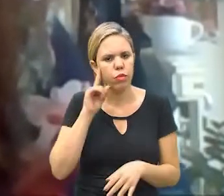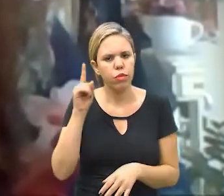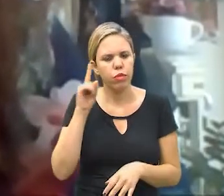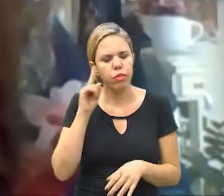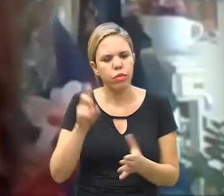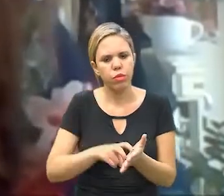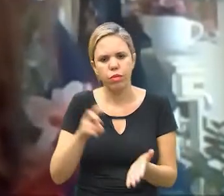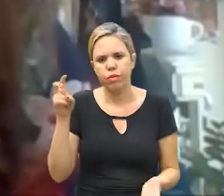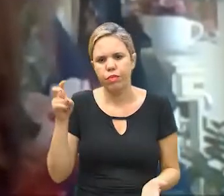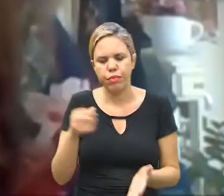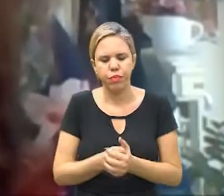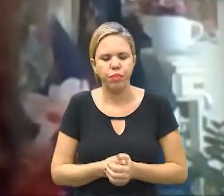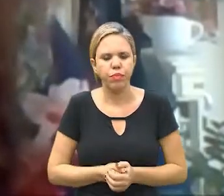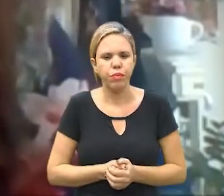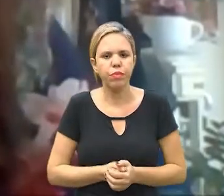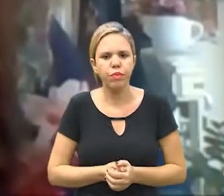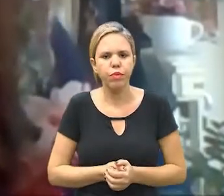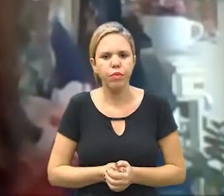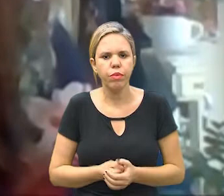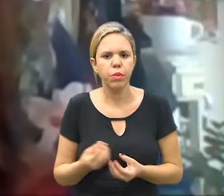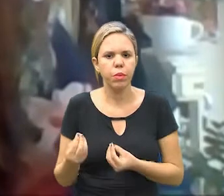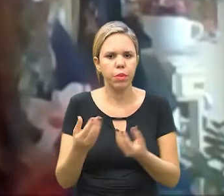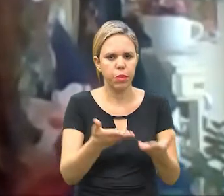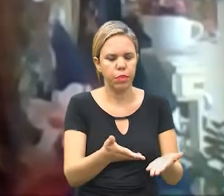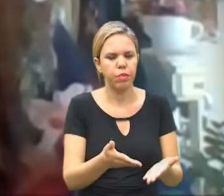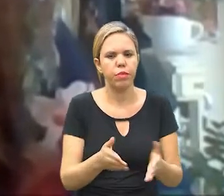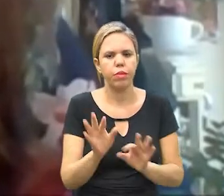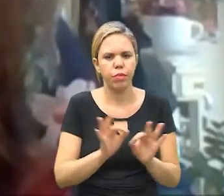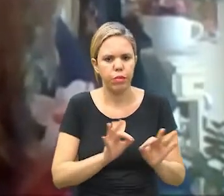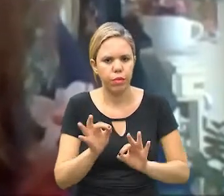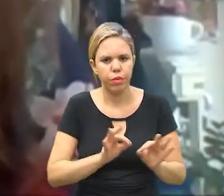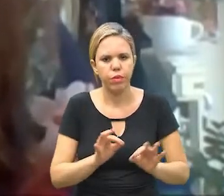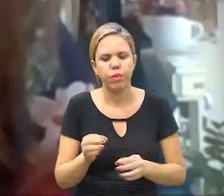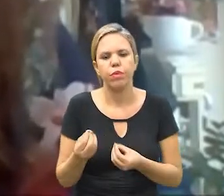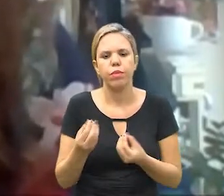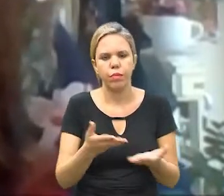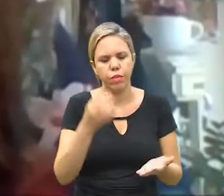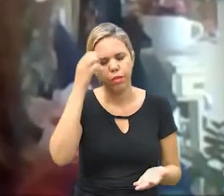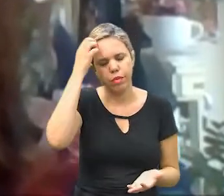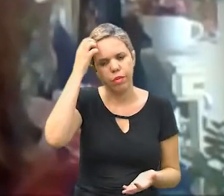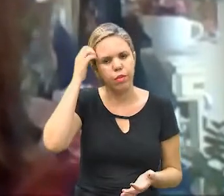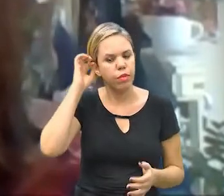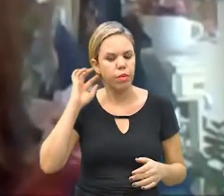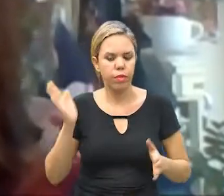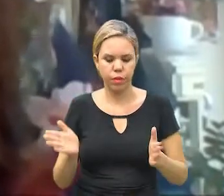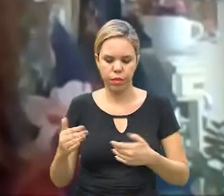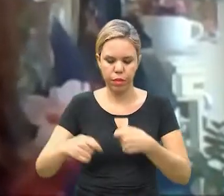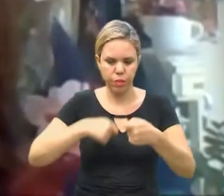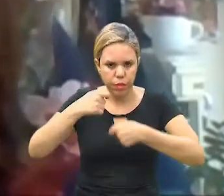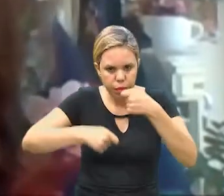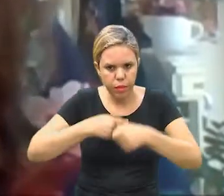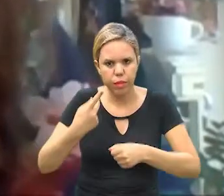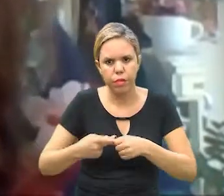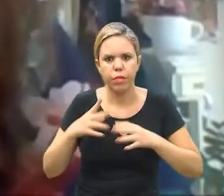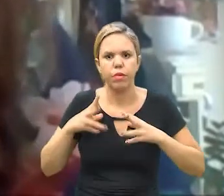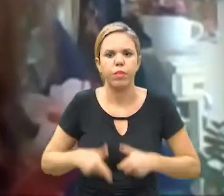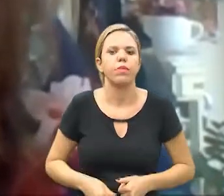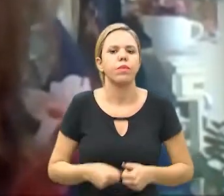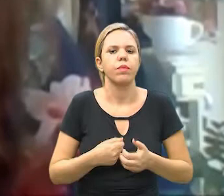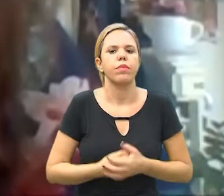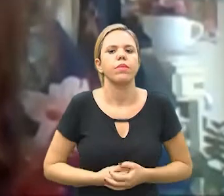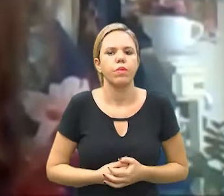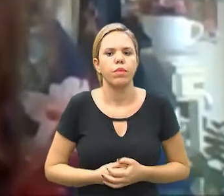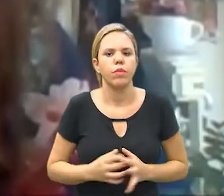na parte da manhã para entrega, organização e entrega dessas cestas de alimentos e de produtos de